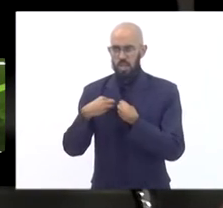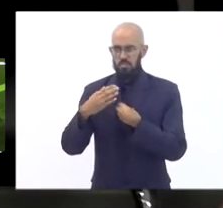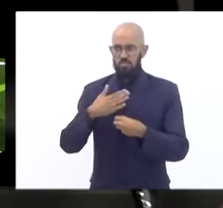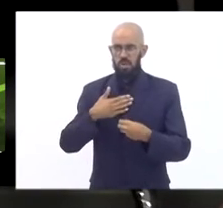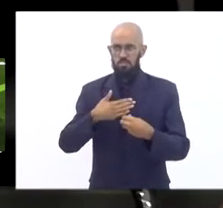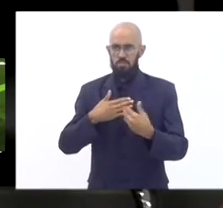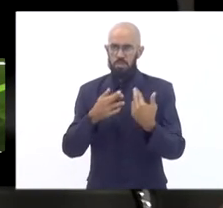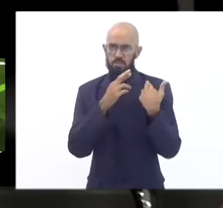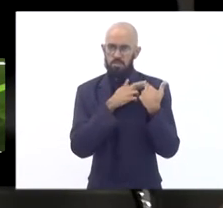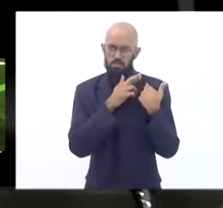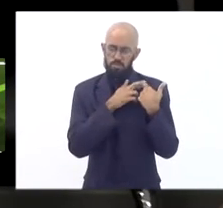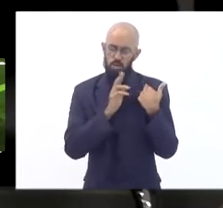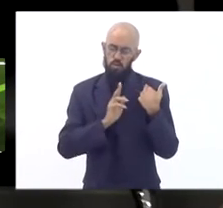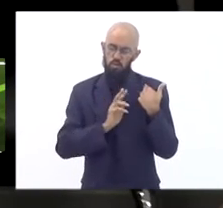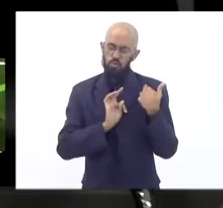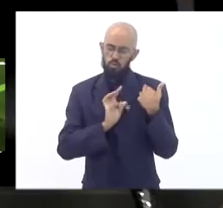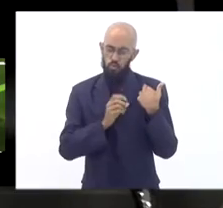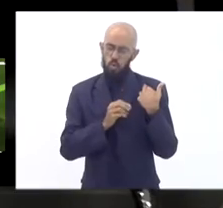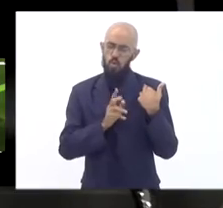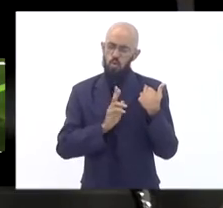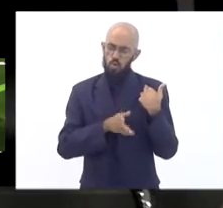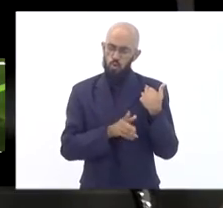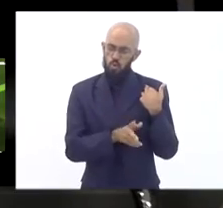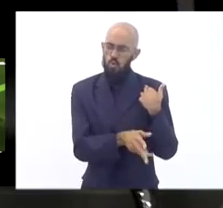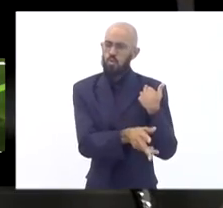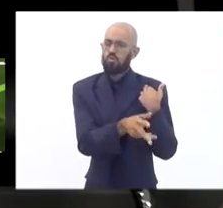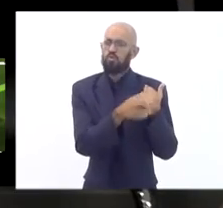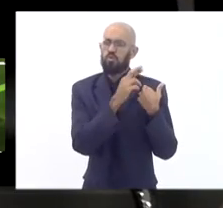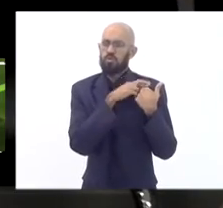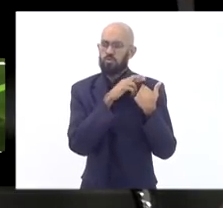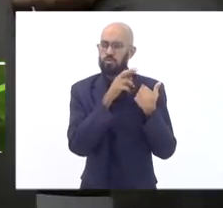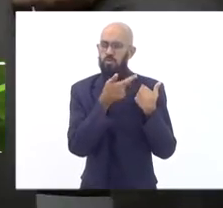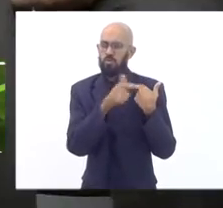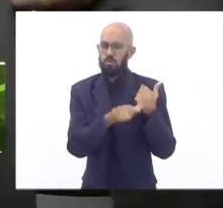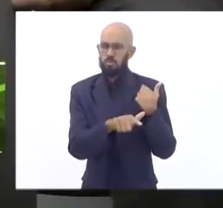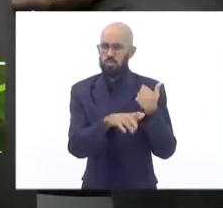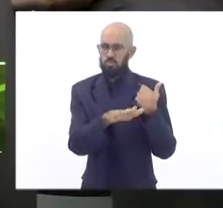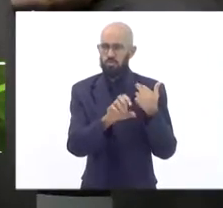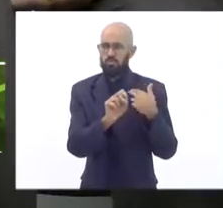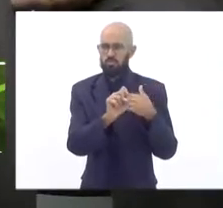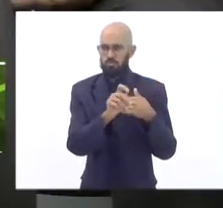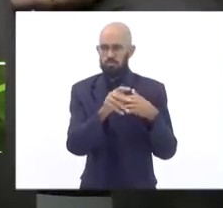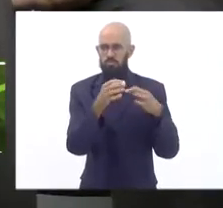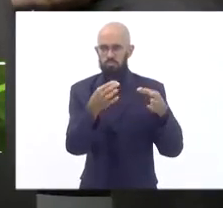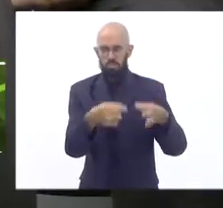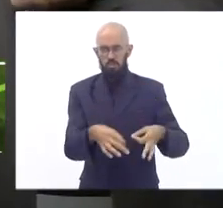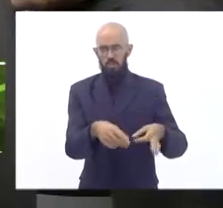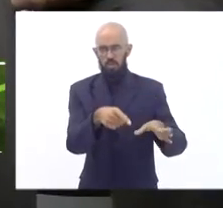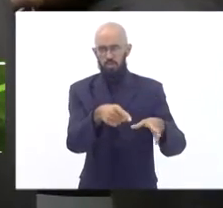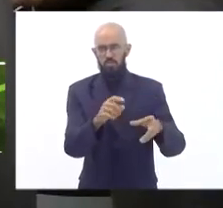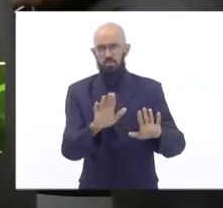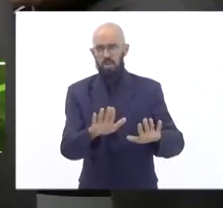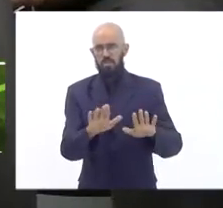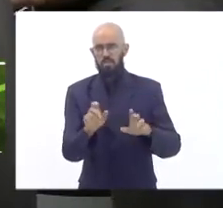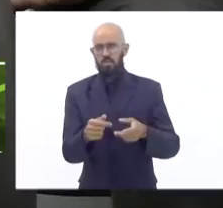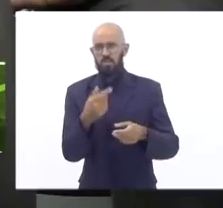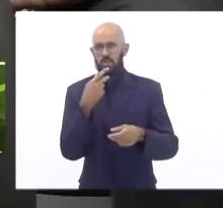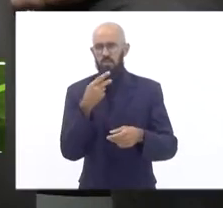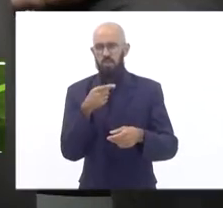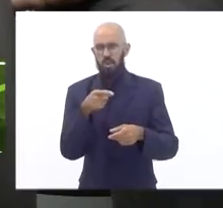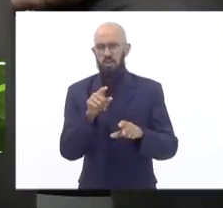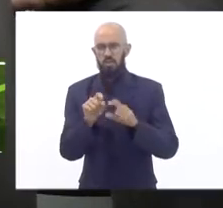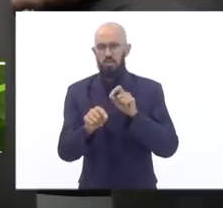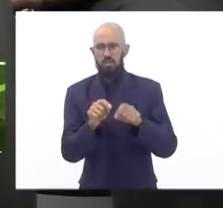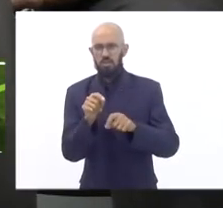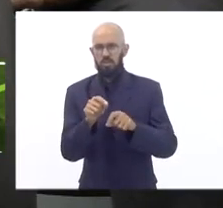outras atribuições, elas continuam deslocada, designada, sendo... né? Só, na verdade, uma simbologia que eu quero colocar aqui,